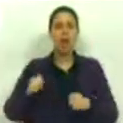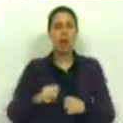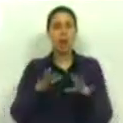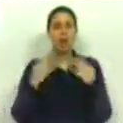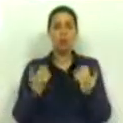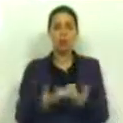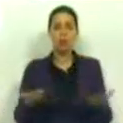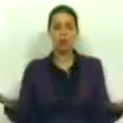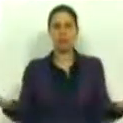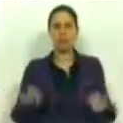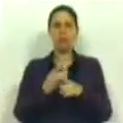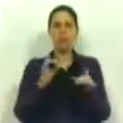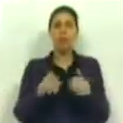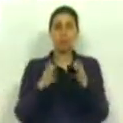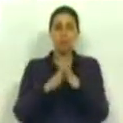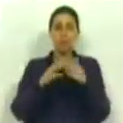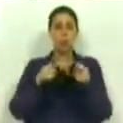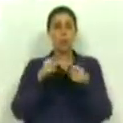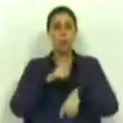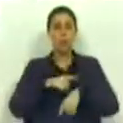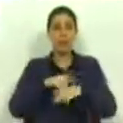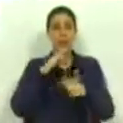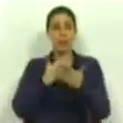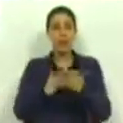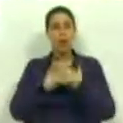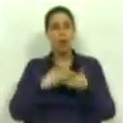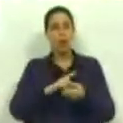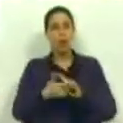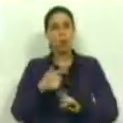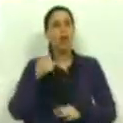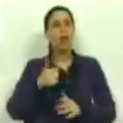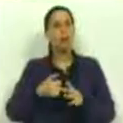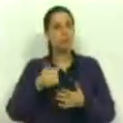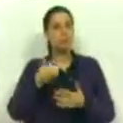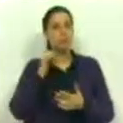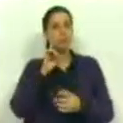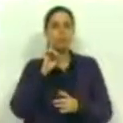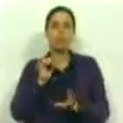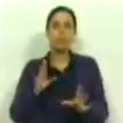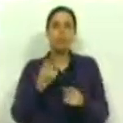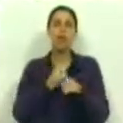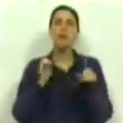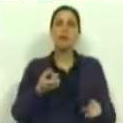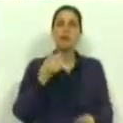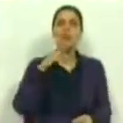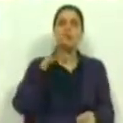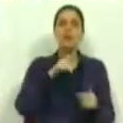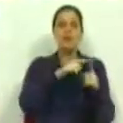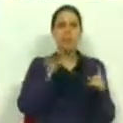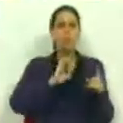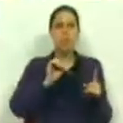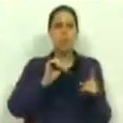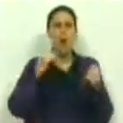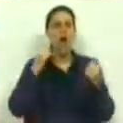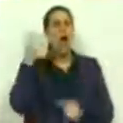acordo social. Muito bem. Porque todo o tempo investido foi tempo ganho, senhores deputados. Mas mais do que isso, o Partido Socialista não